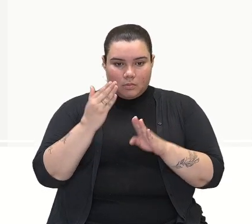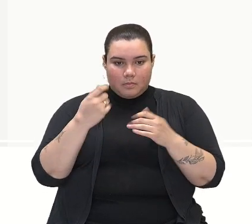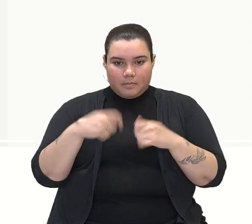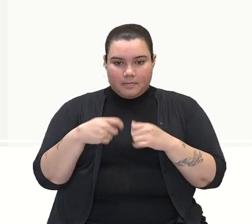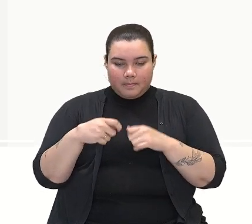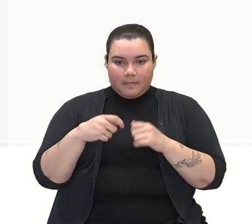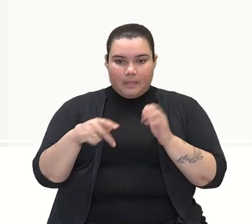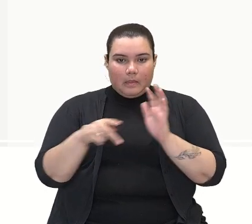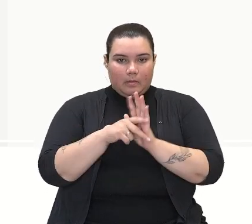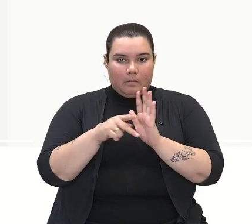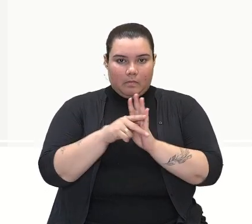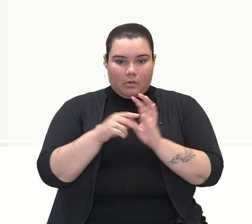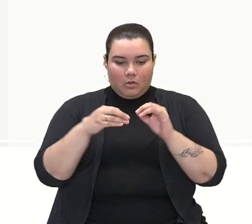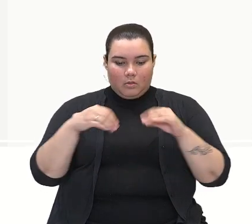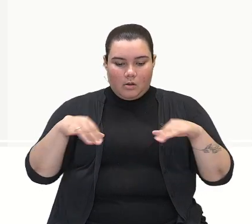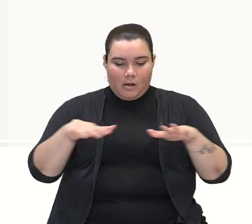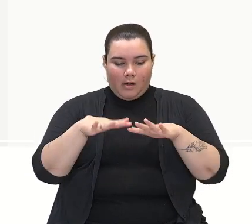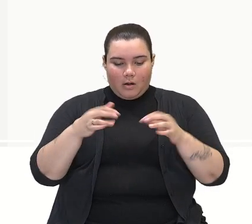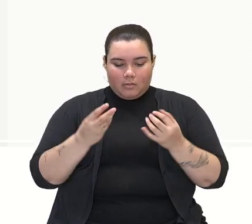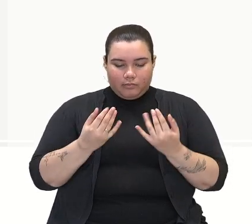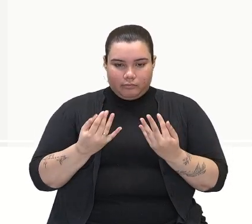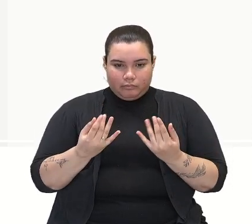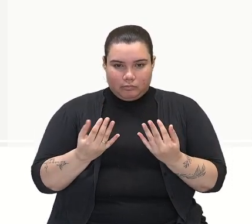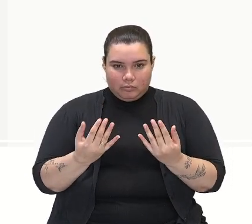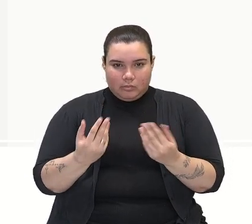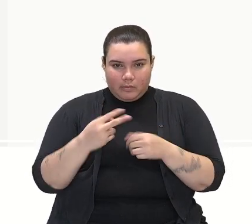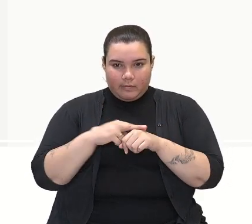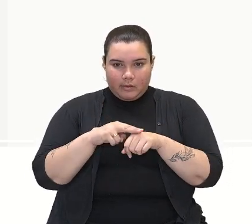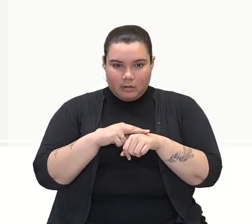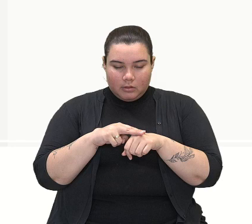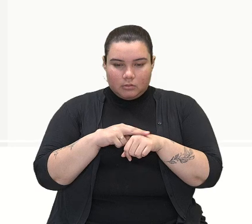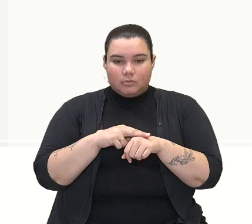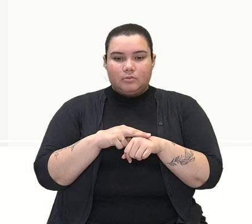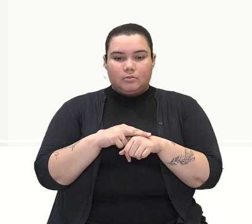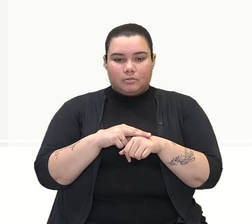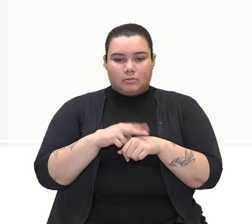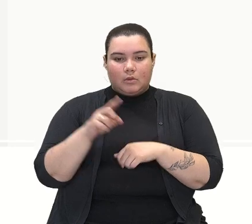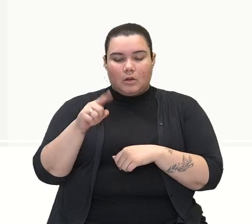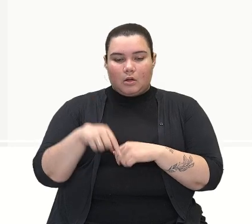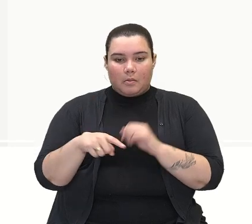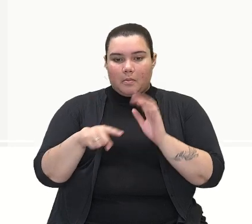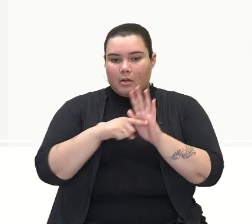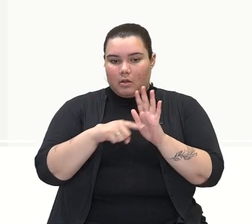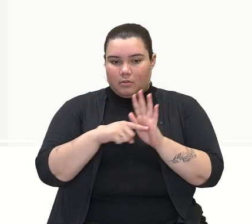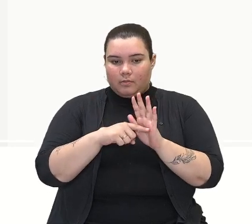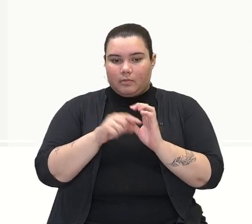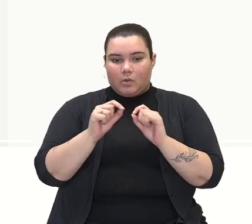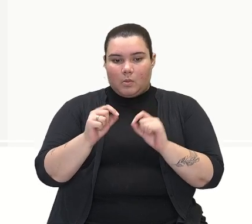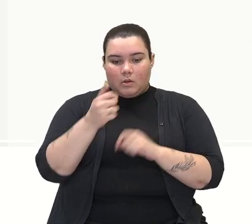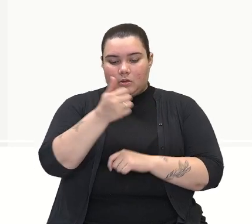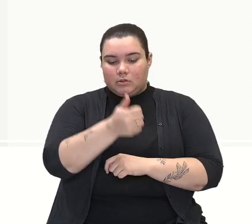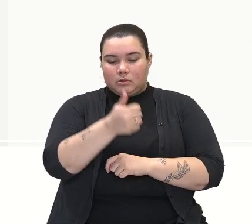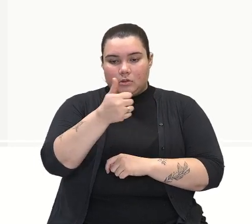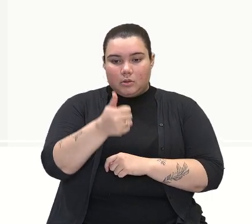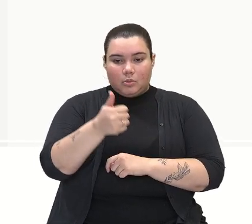precisa de comprar de grama, né? A área total de grama que ele precisa colocar, vai ser a subtração, então, de